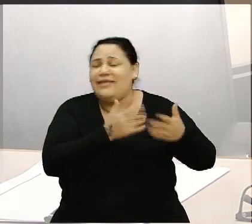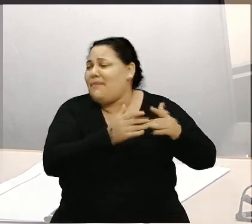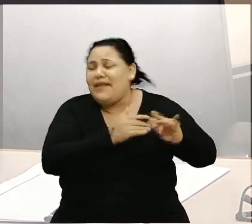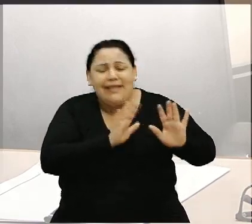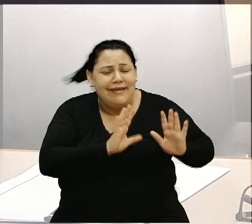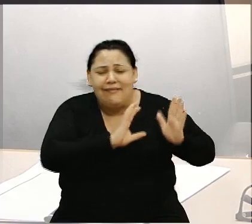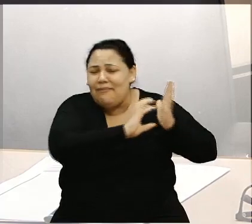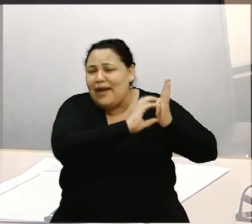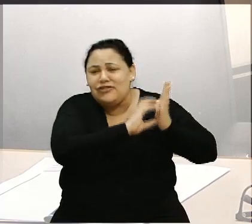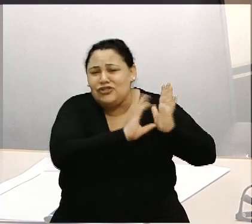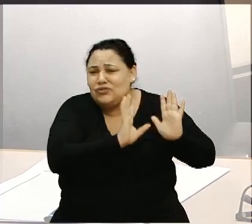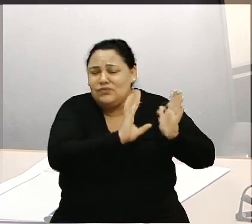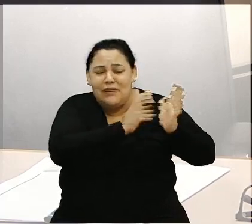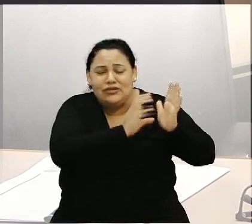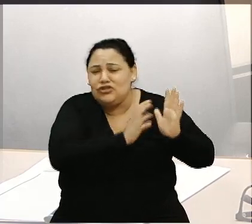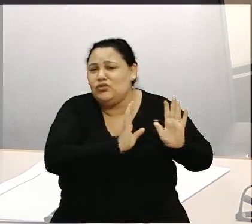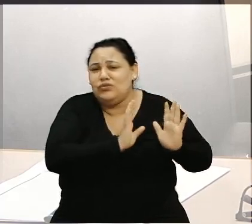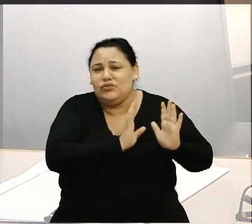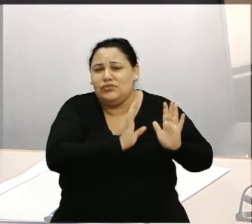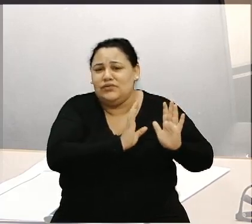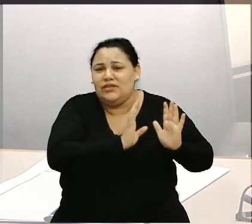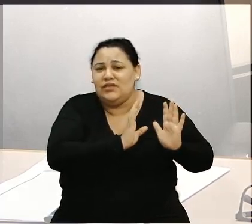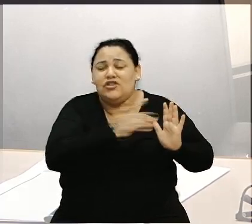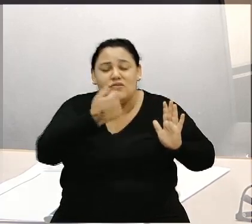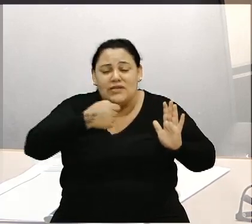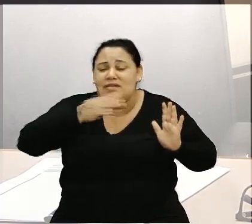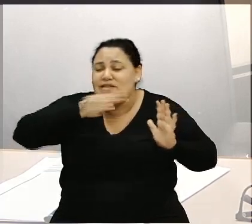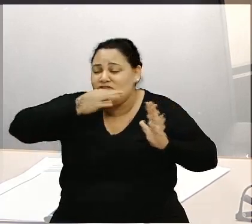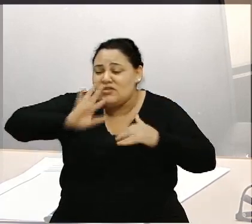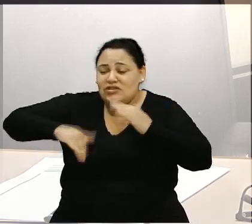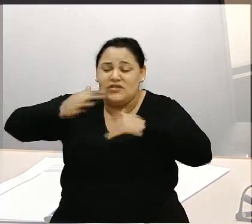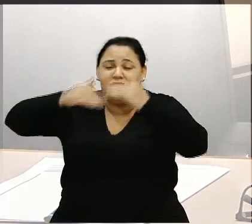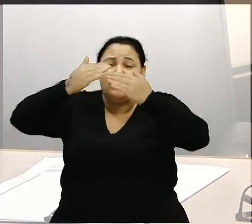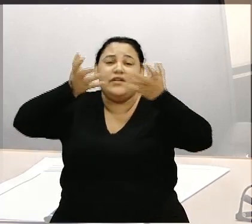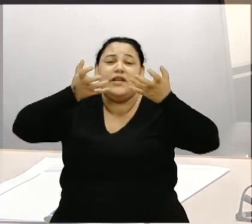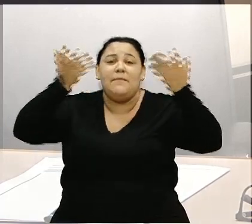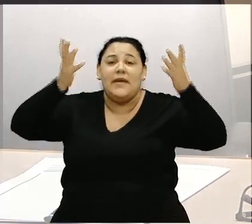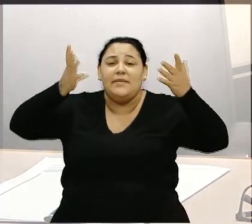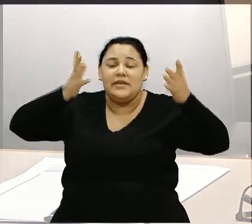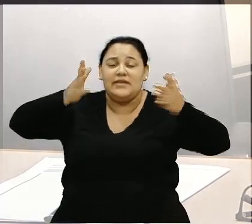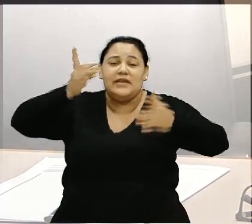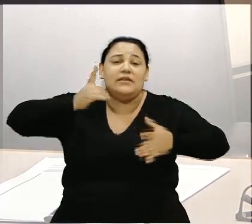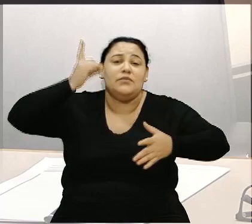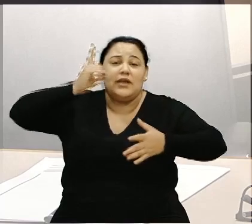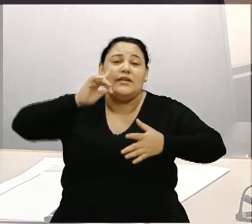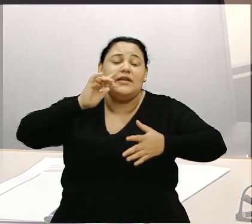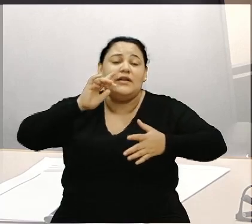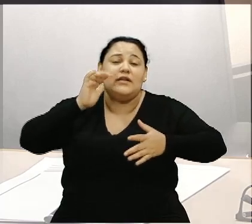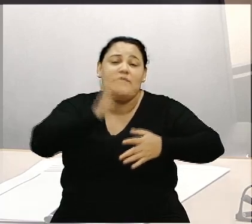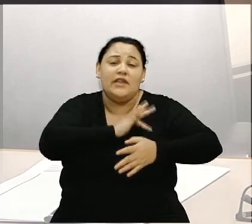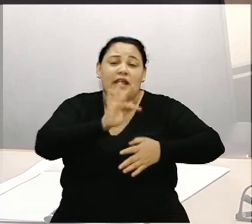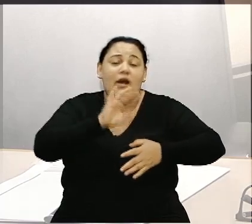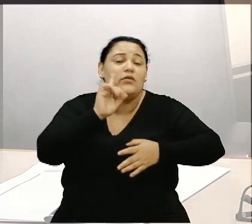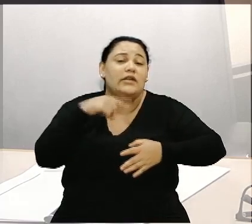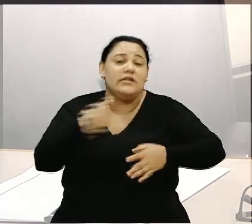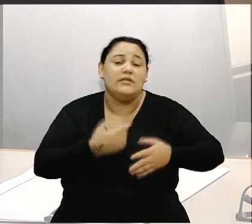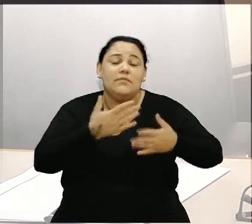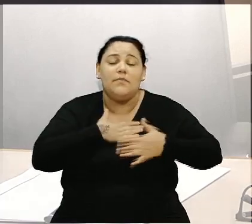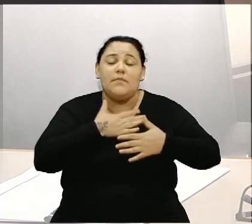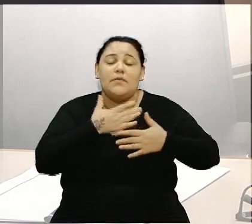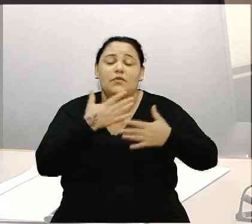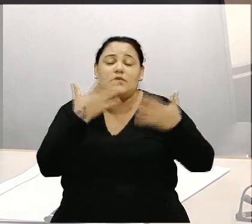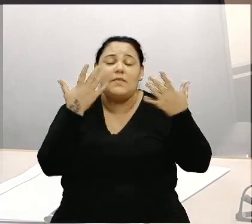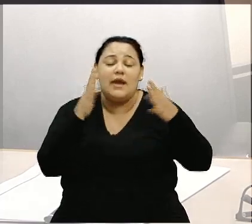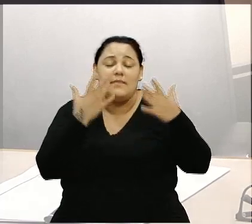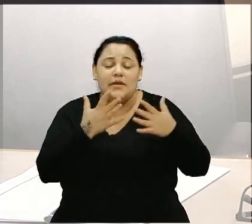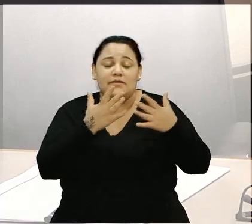precisando fazer com que Caxias cresça, né? Parabenizar, então, deputada federal Denise Pessoa, meus parabéns pelo